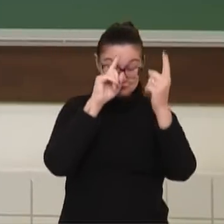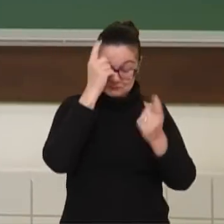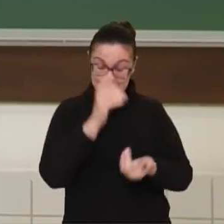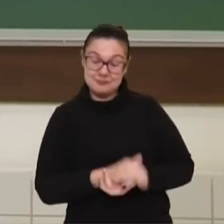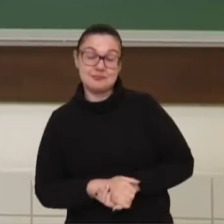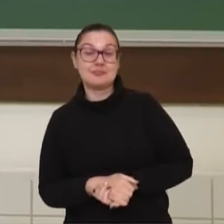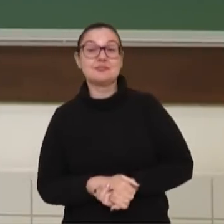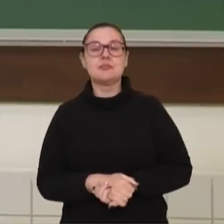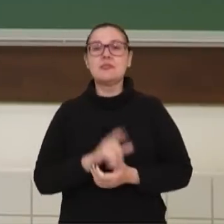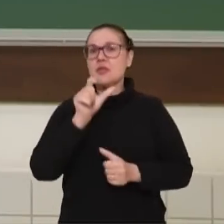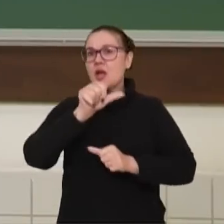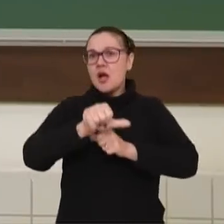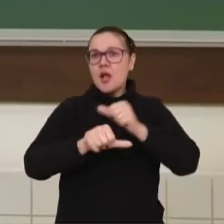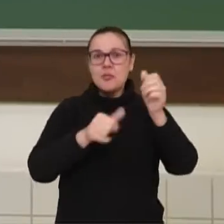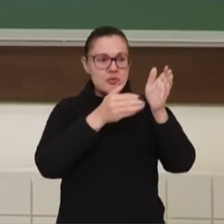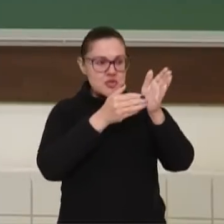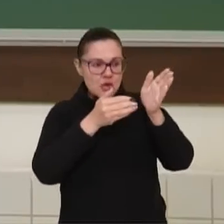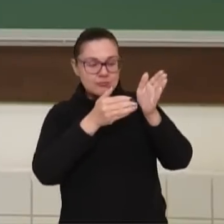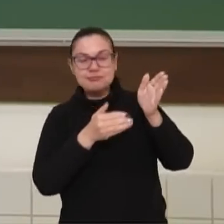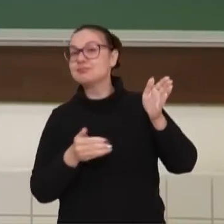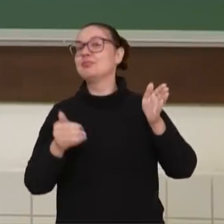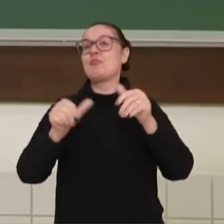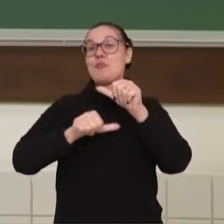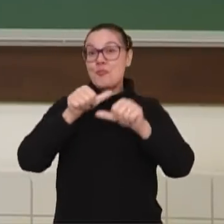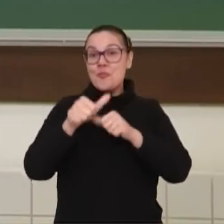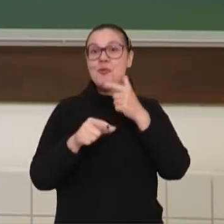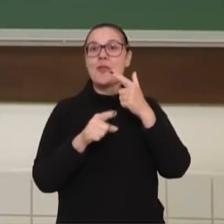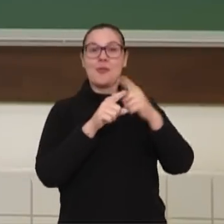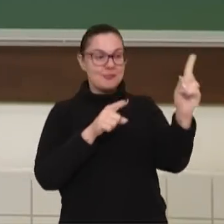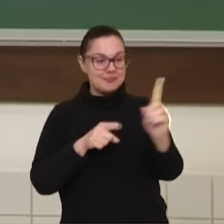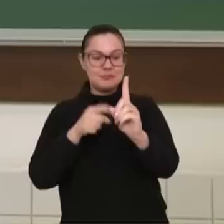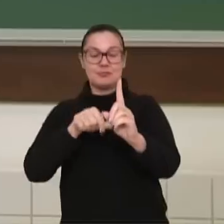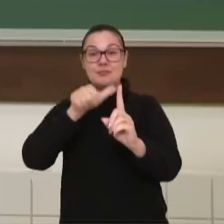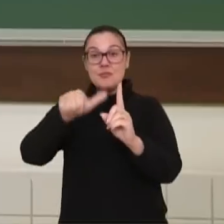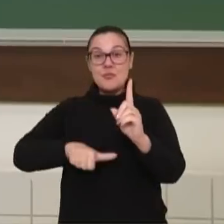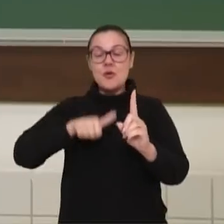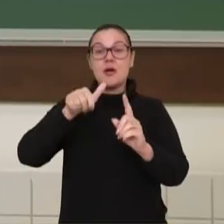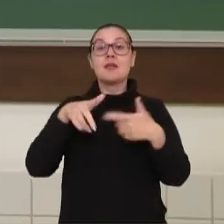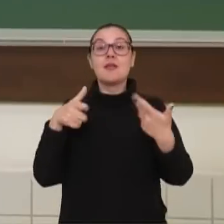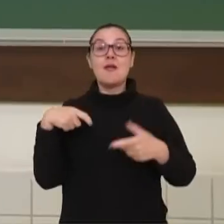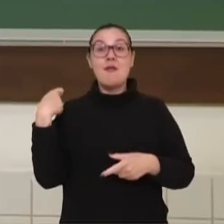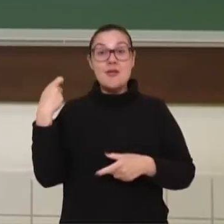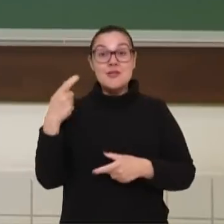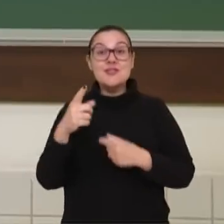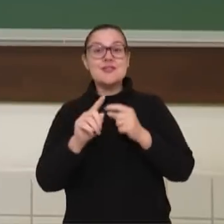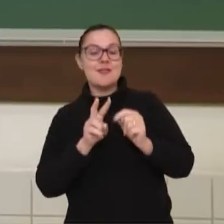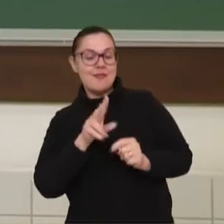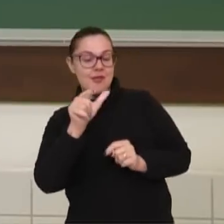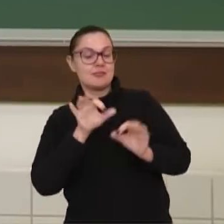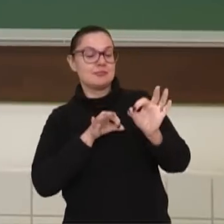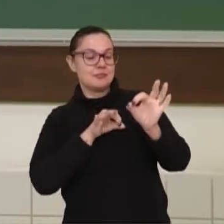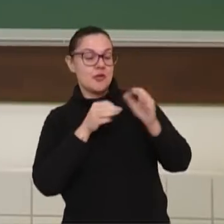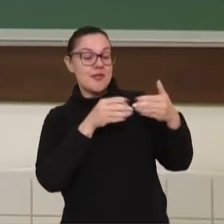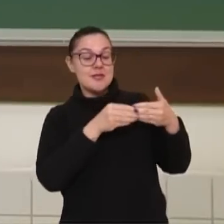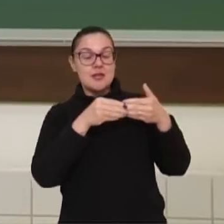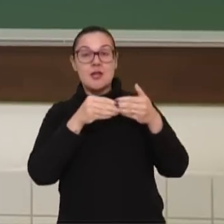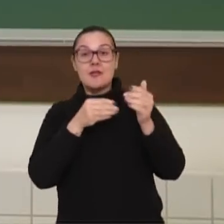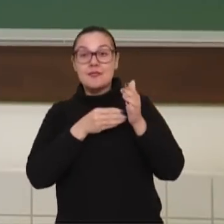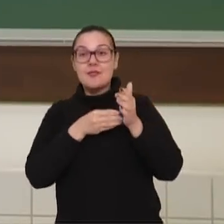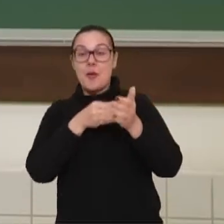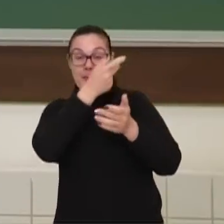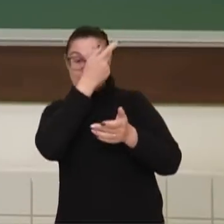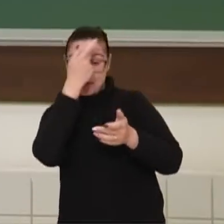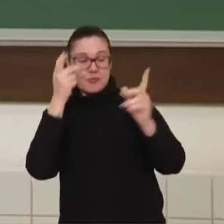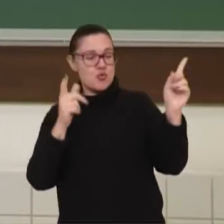vezes ela muda o roteiro, né? E o artista ele vai seguindo conforme as pessoas